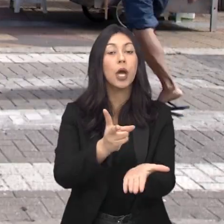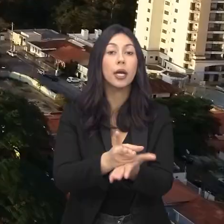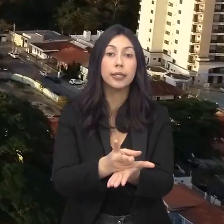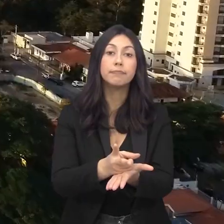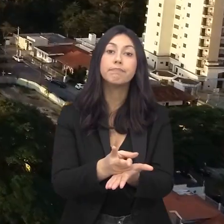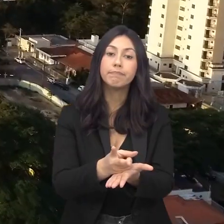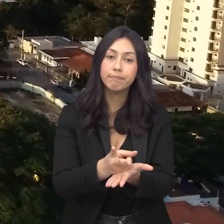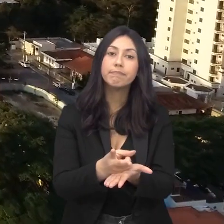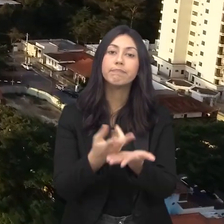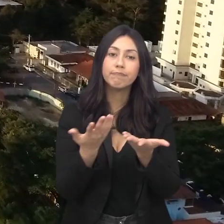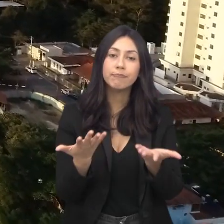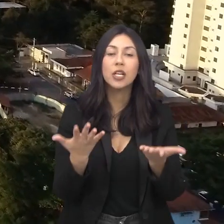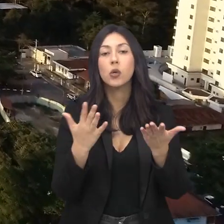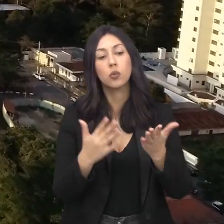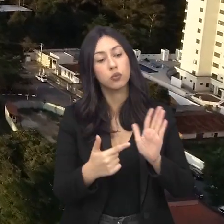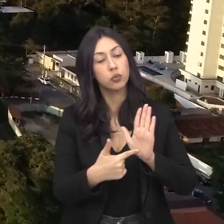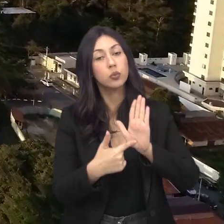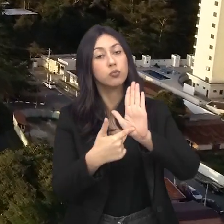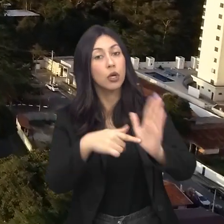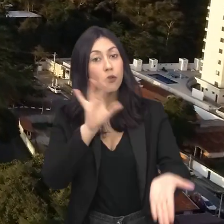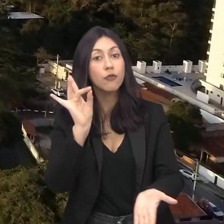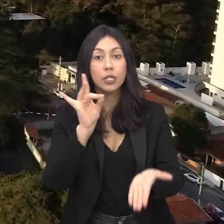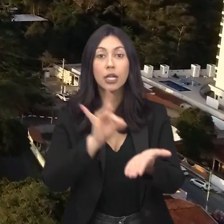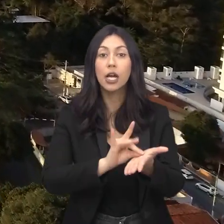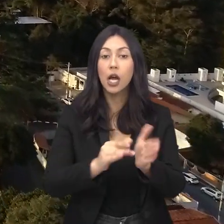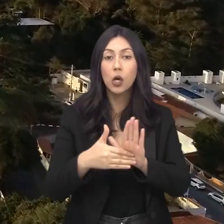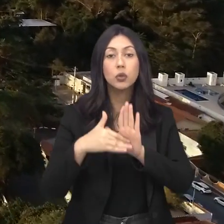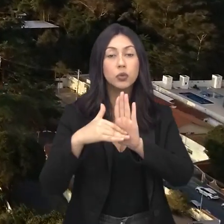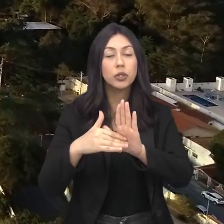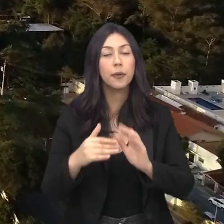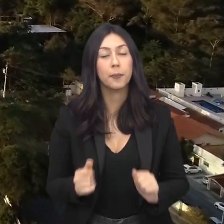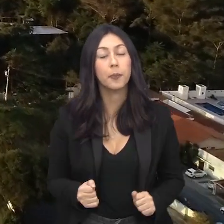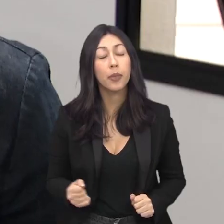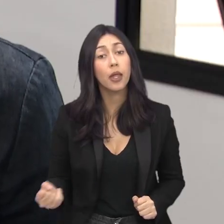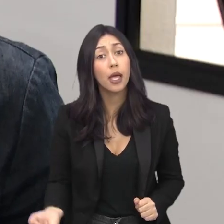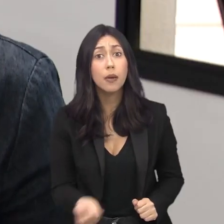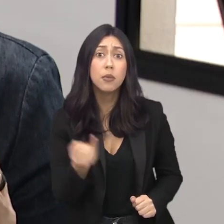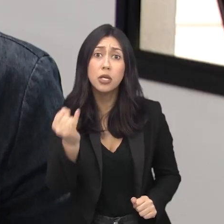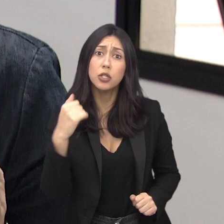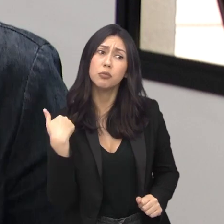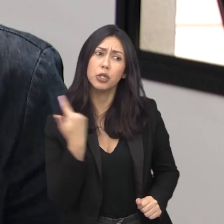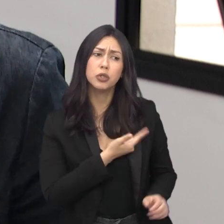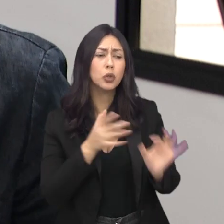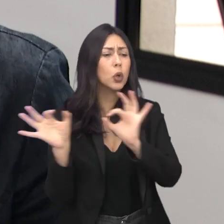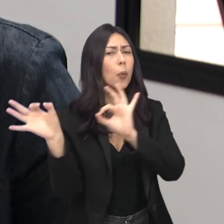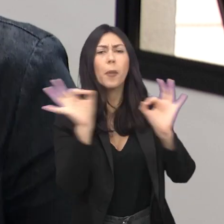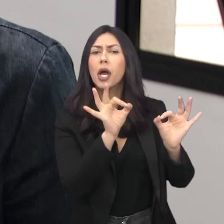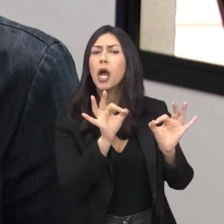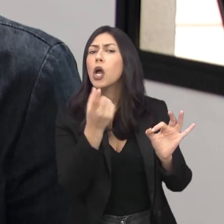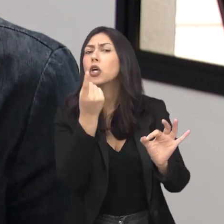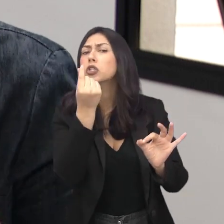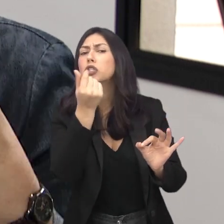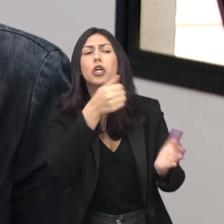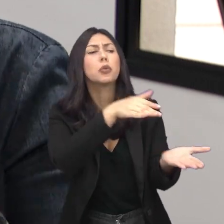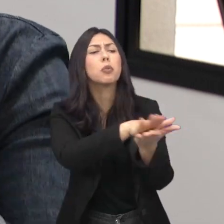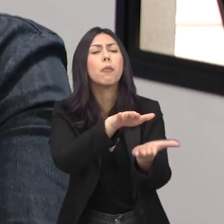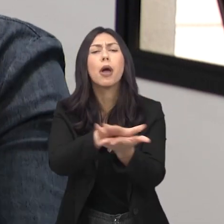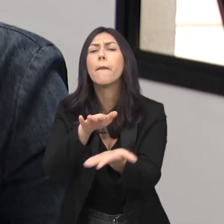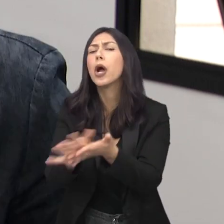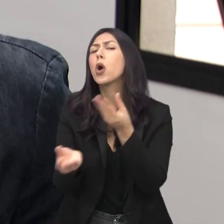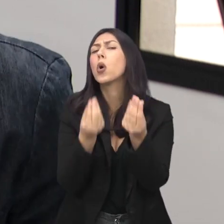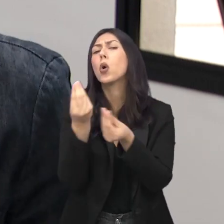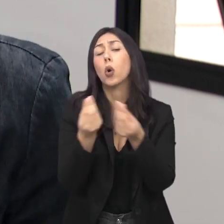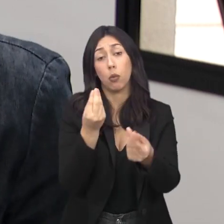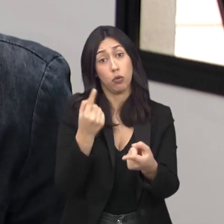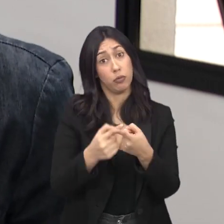a gestão transparente é o centro da administração pública moderna. É importante exatamente para nós sabermos aonde está sendo